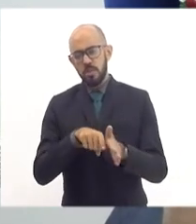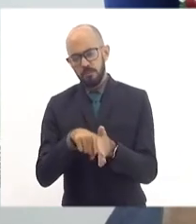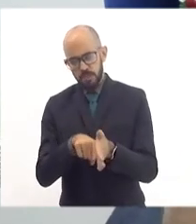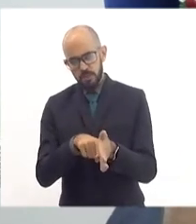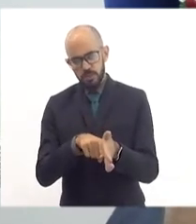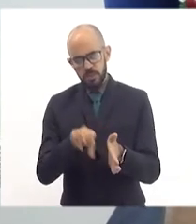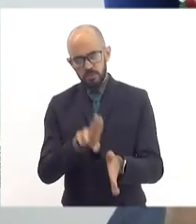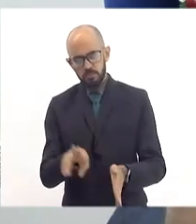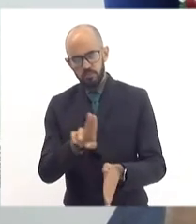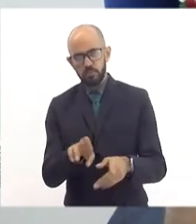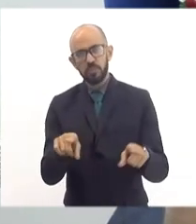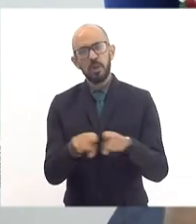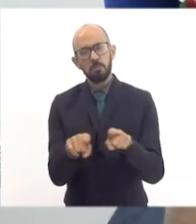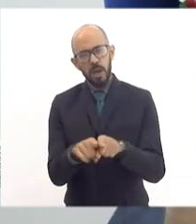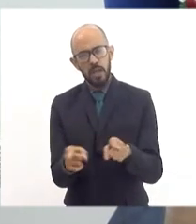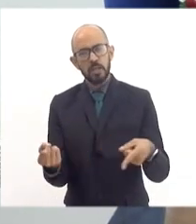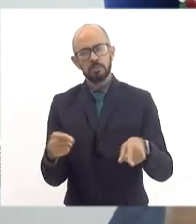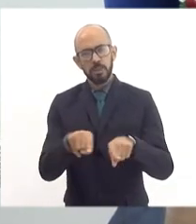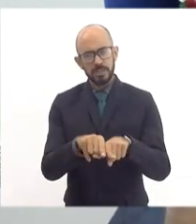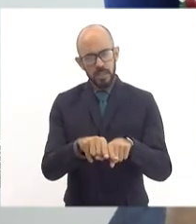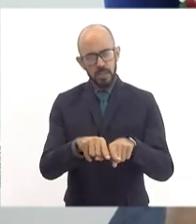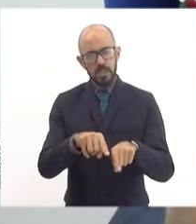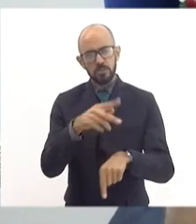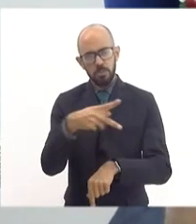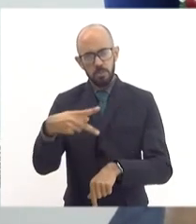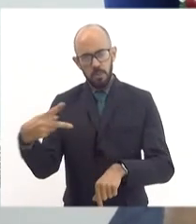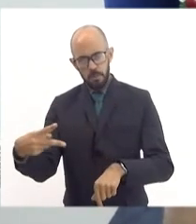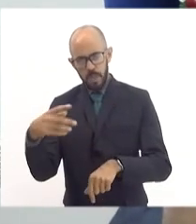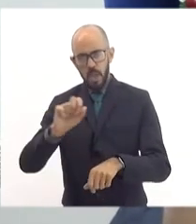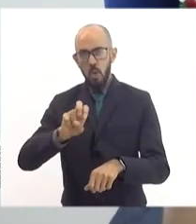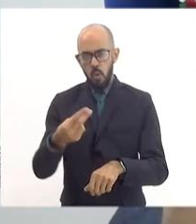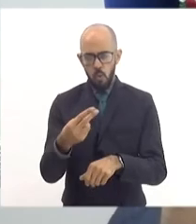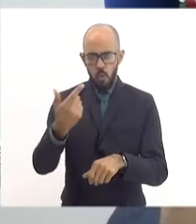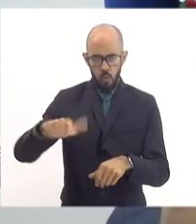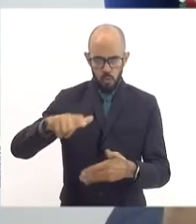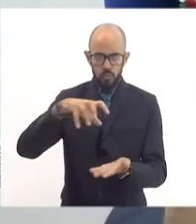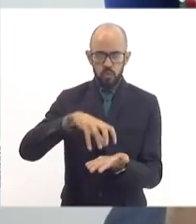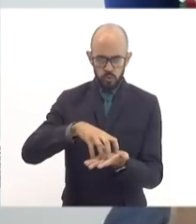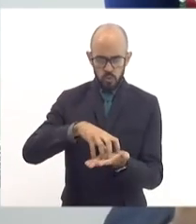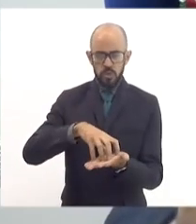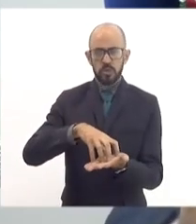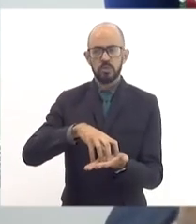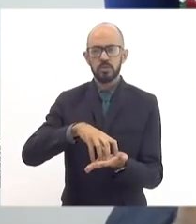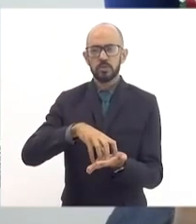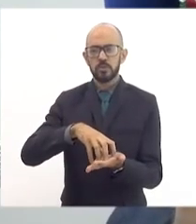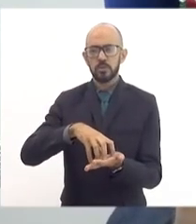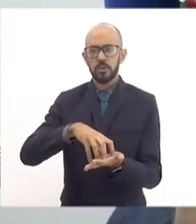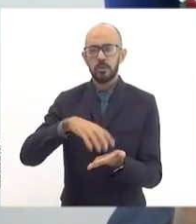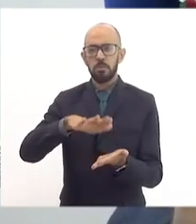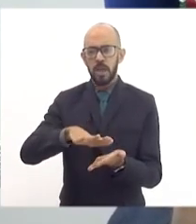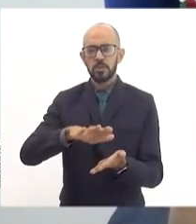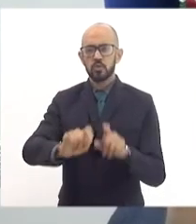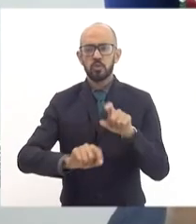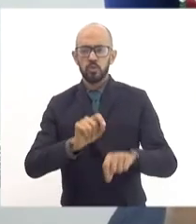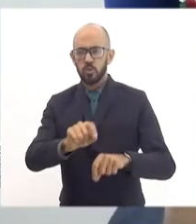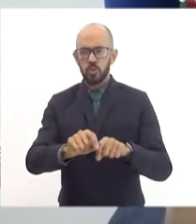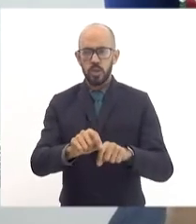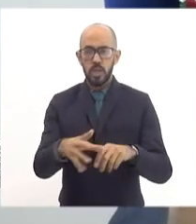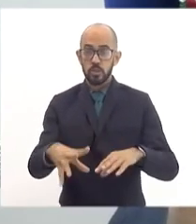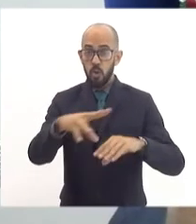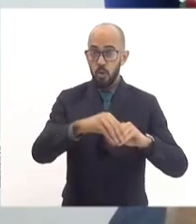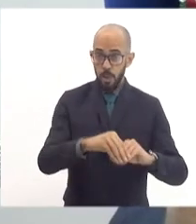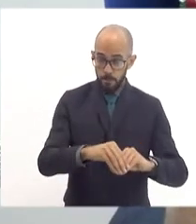parcerias público-privadas ou até mesmo em outros segmentos. Mas eu acho que esse incremento